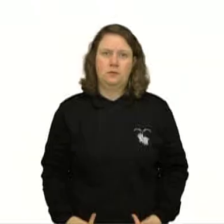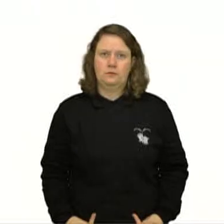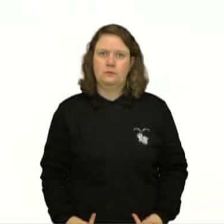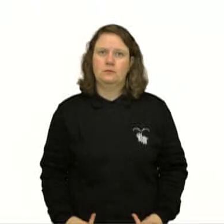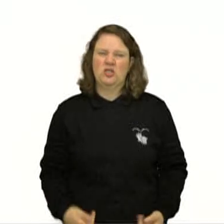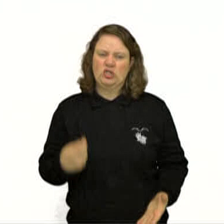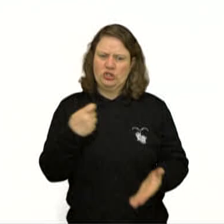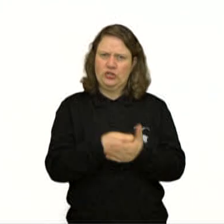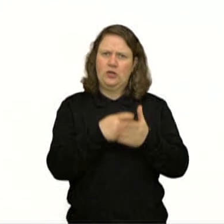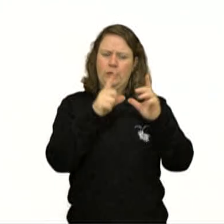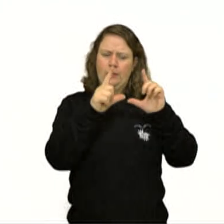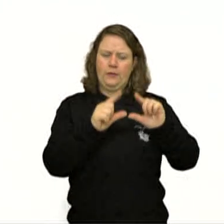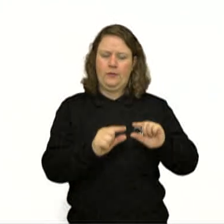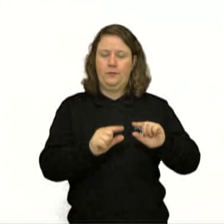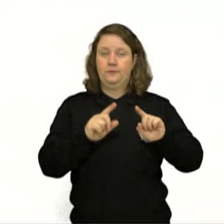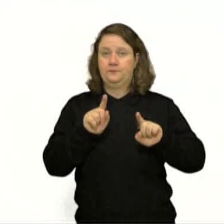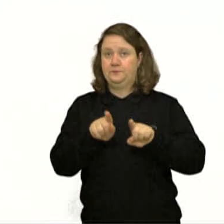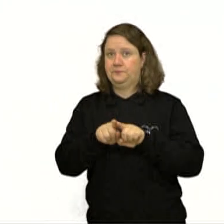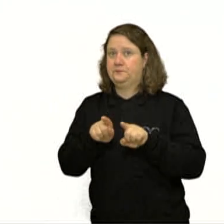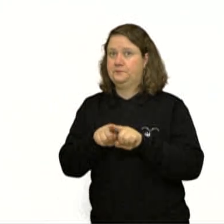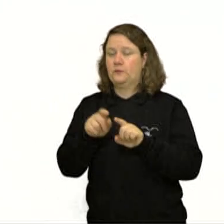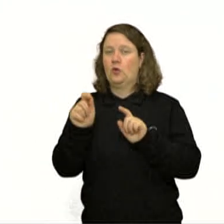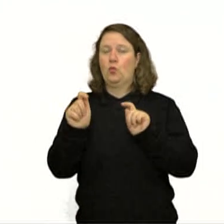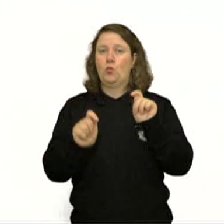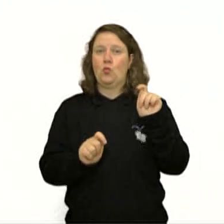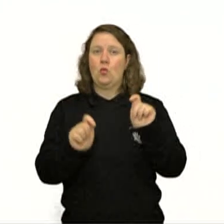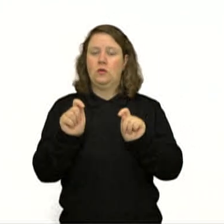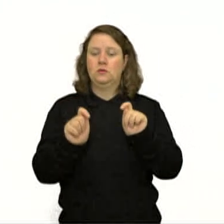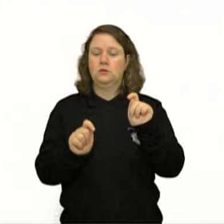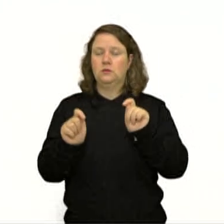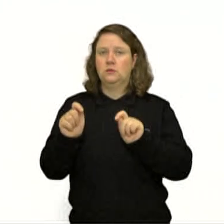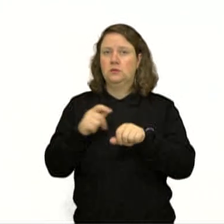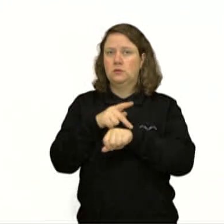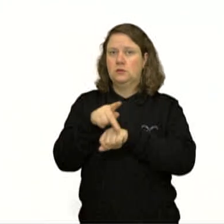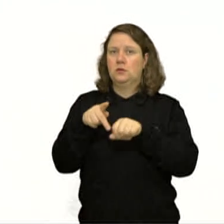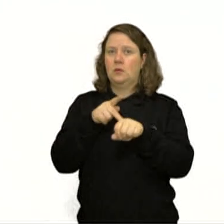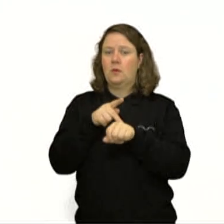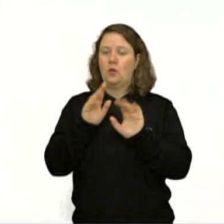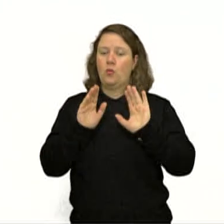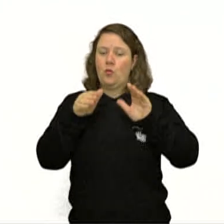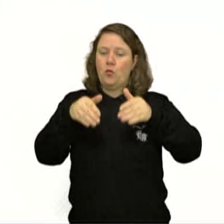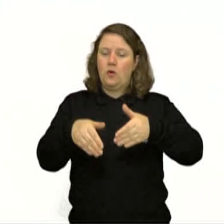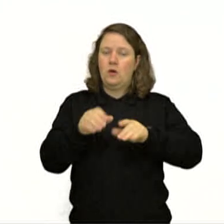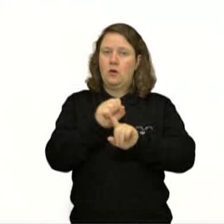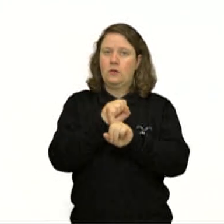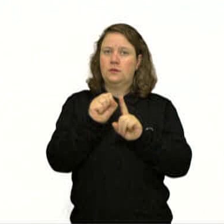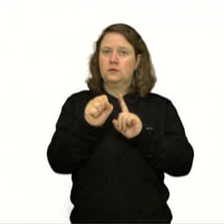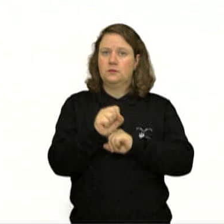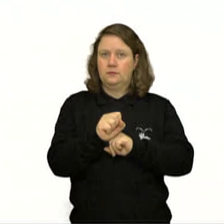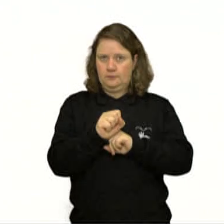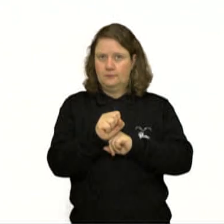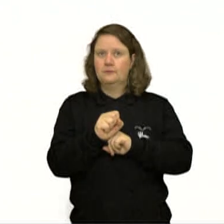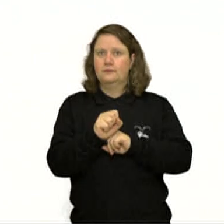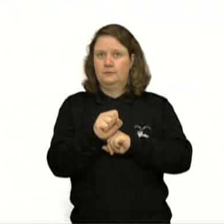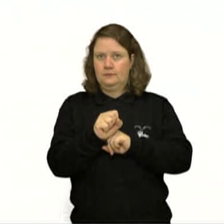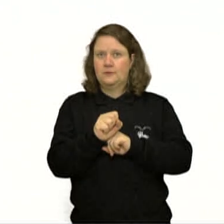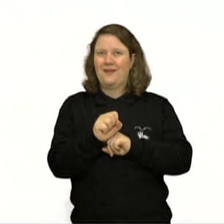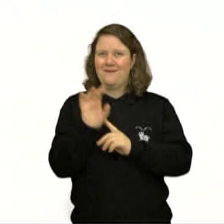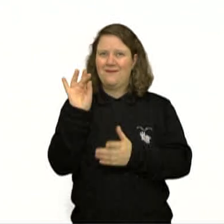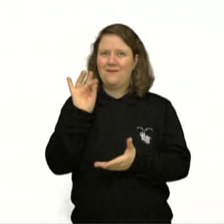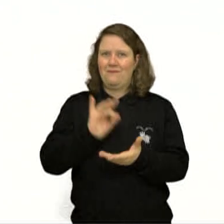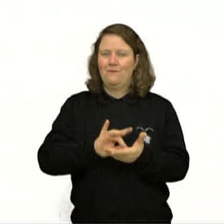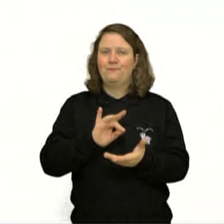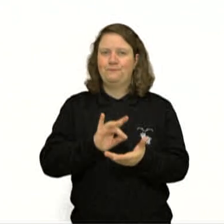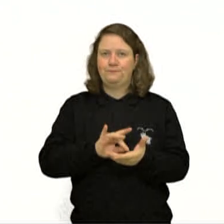União Soviética mantinha ainda um firme controle sobre os países do bloco socialista. Aqueles países que a gente chama do socialismo real,